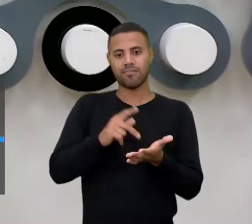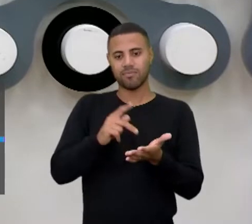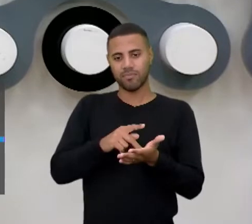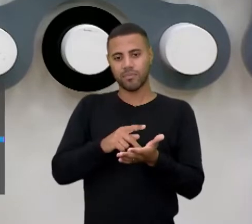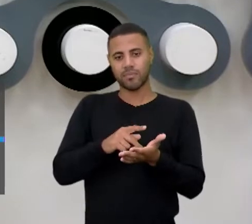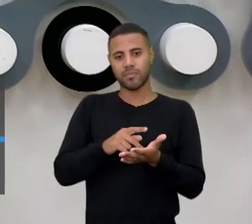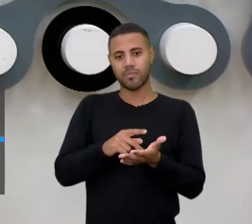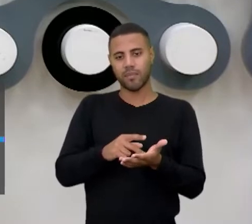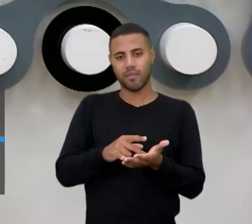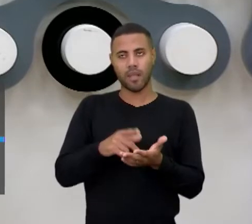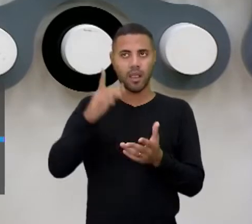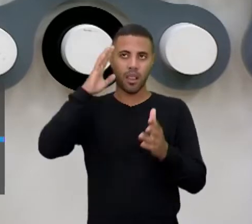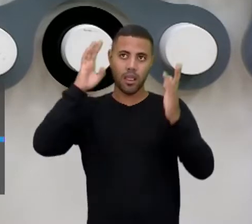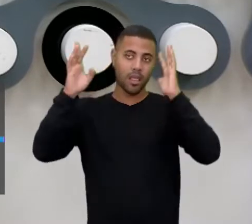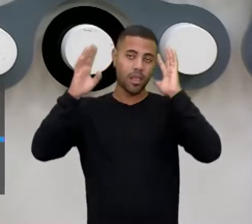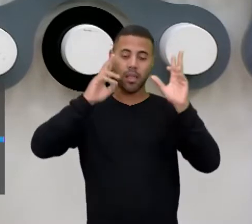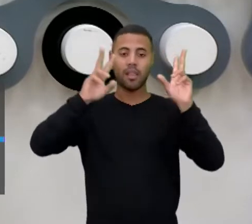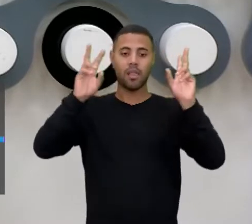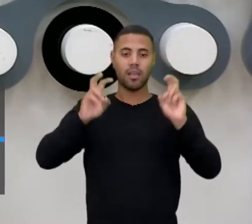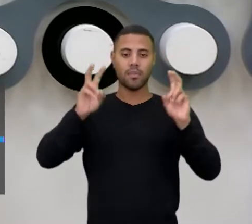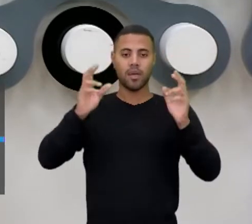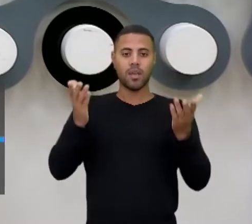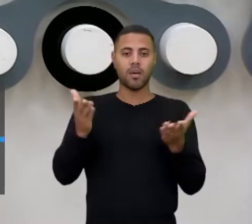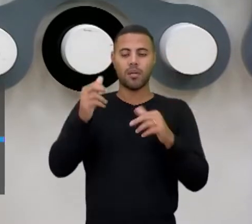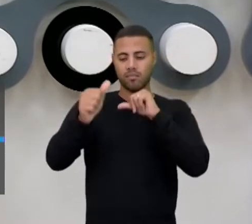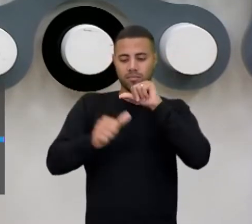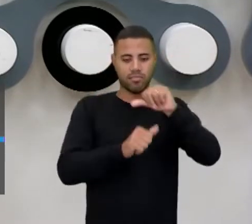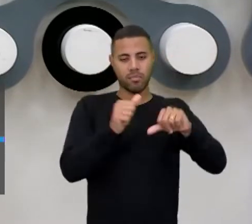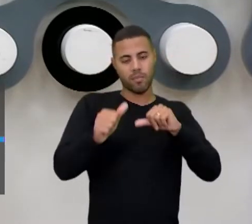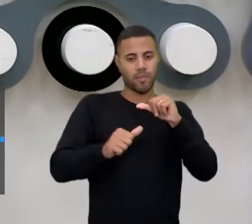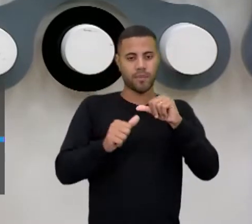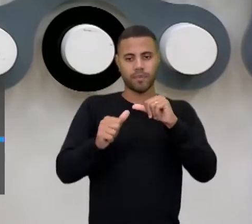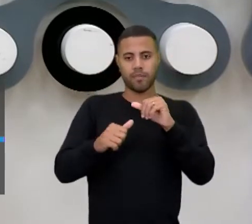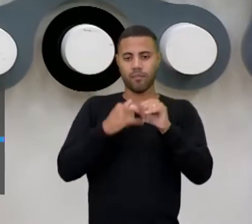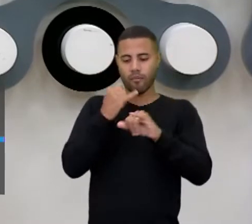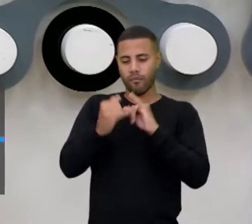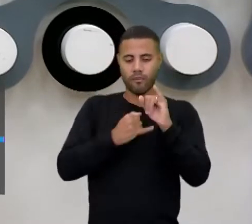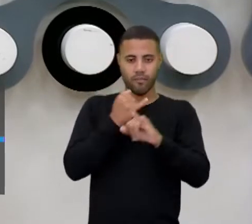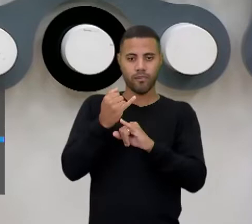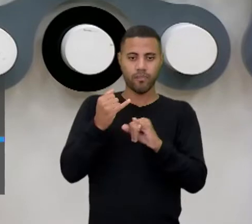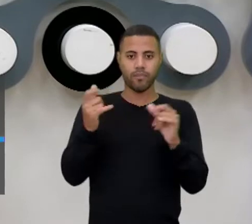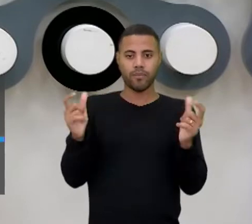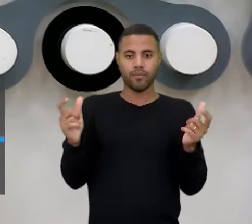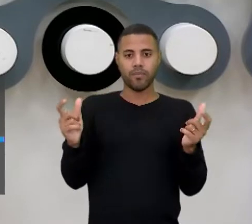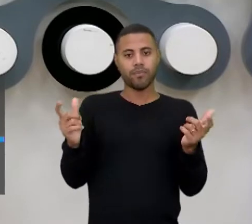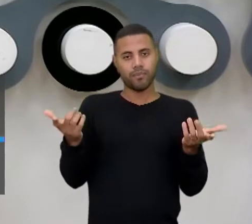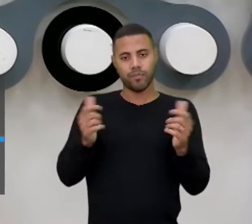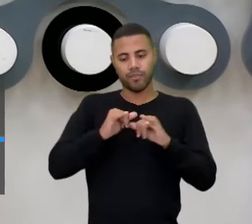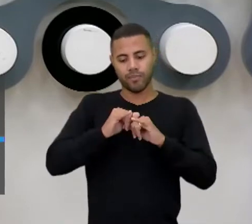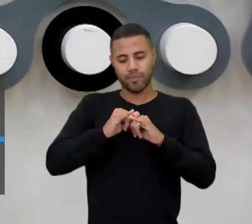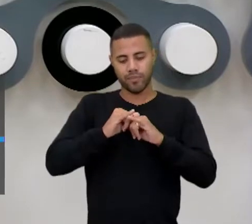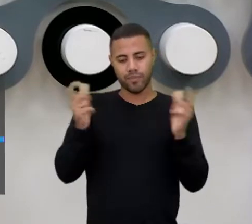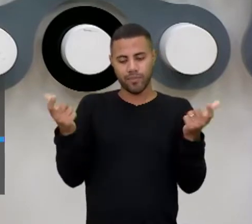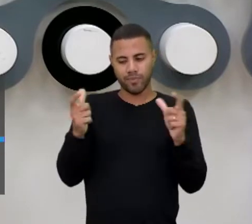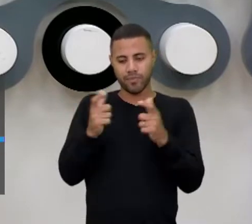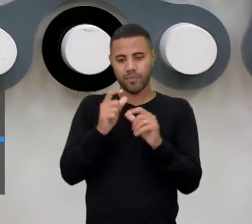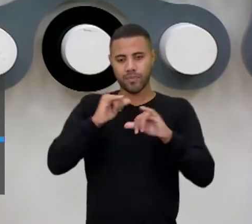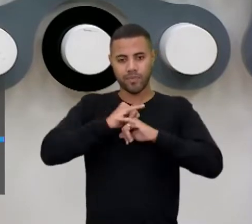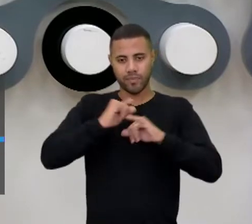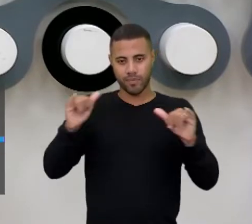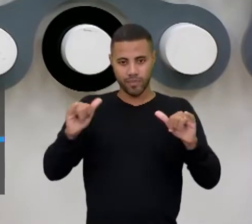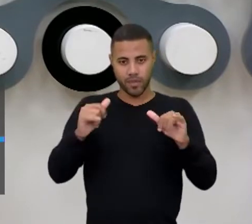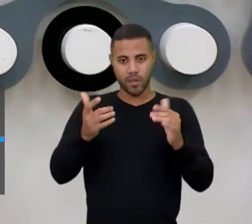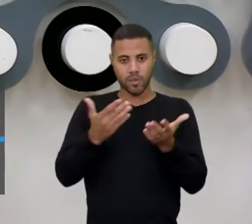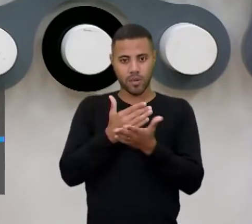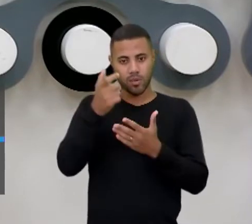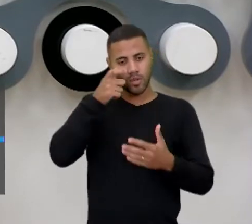uma distração sobre o assunto. Uhum. E aí ele ia massificando, e acabou que gerou esse interesse.